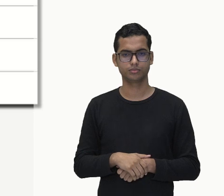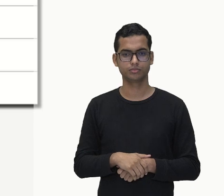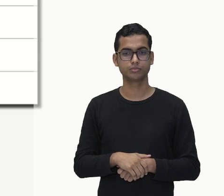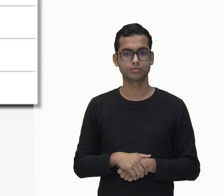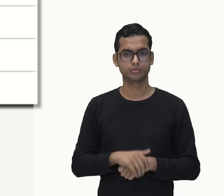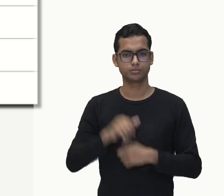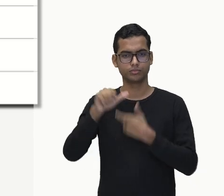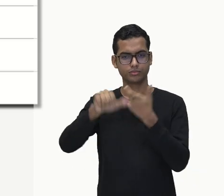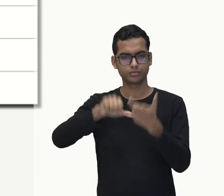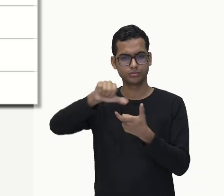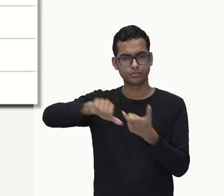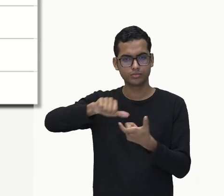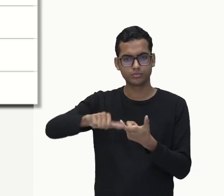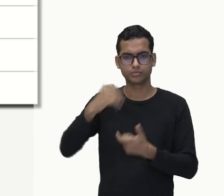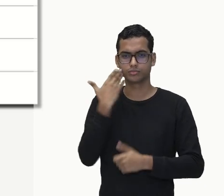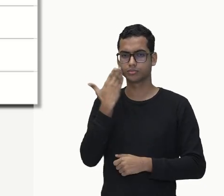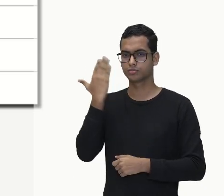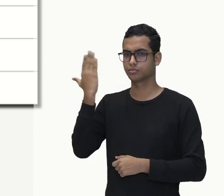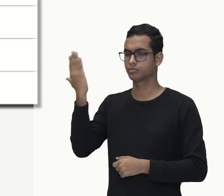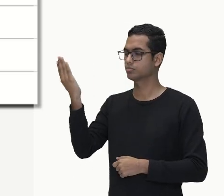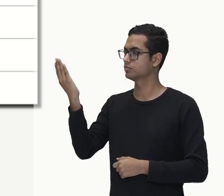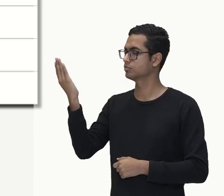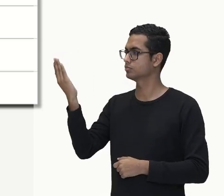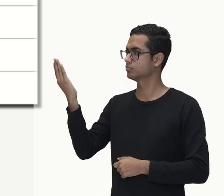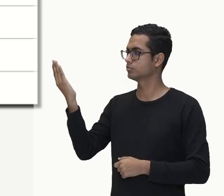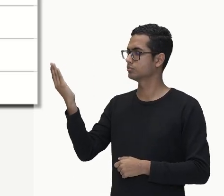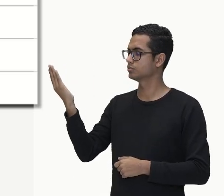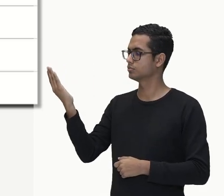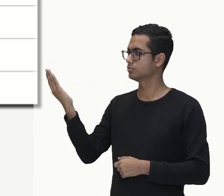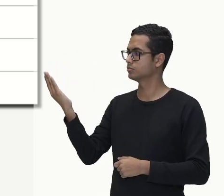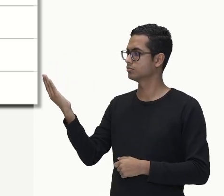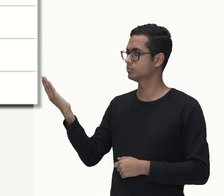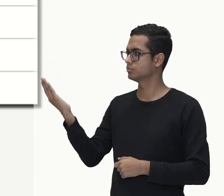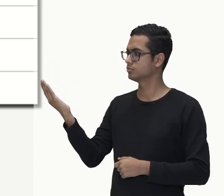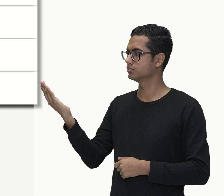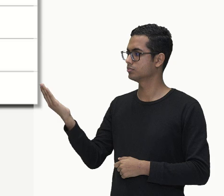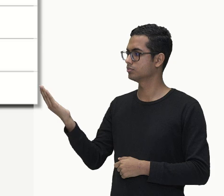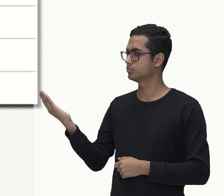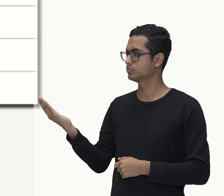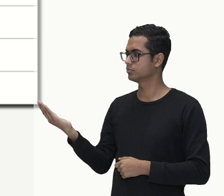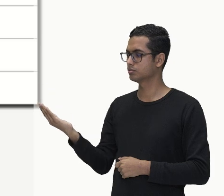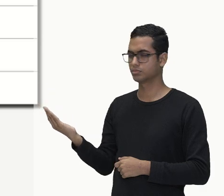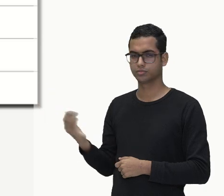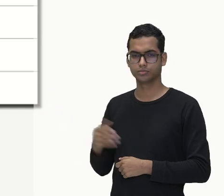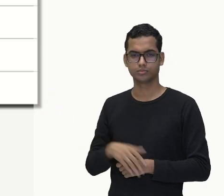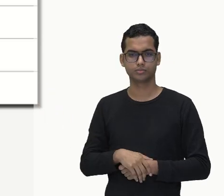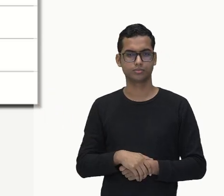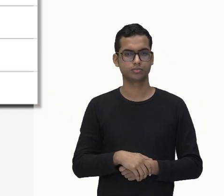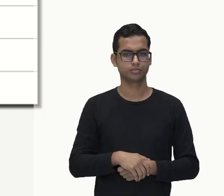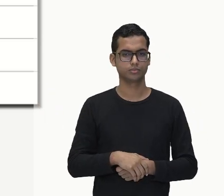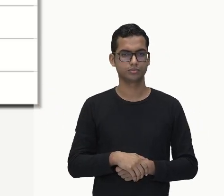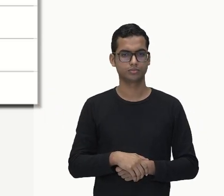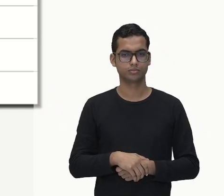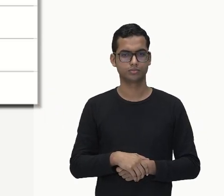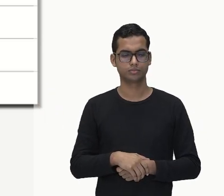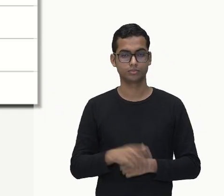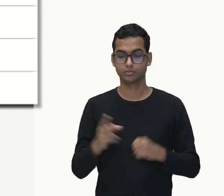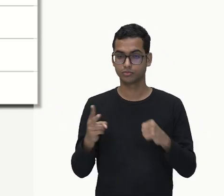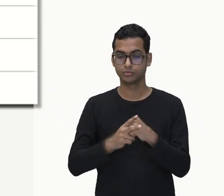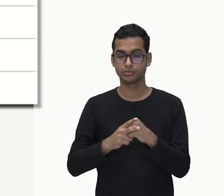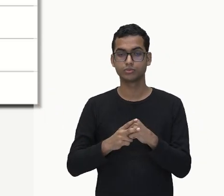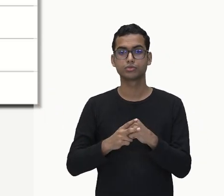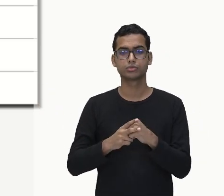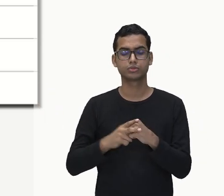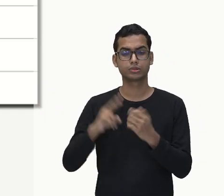nosotros volvíamos, vosotros volvíais, ellos volvían, que é o verbo voltar, né?